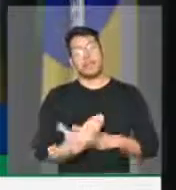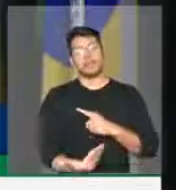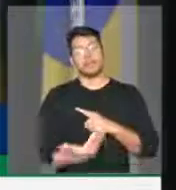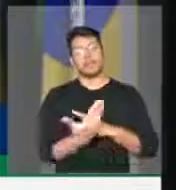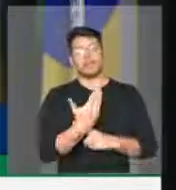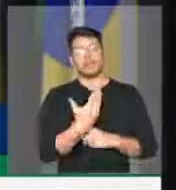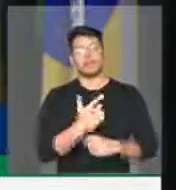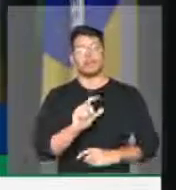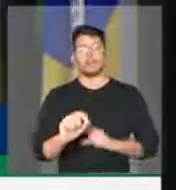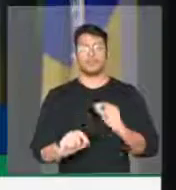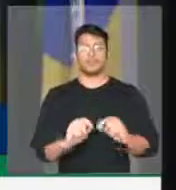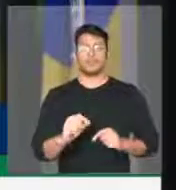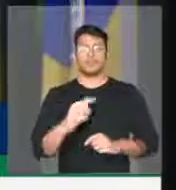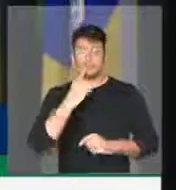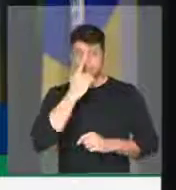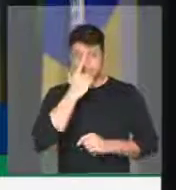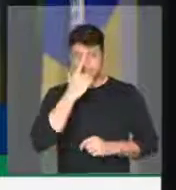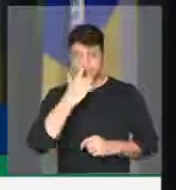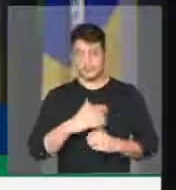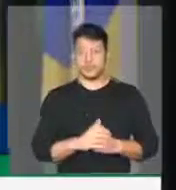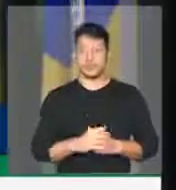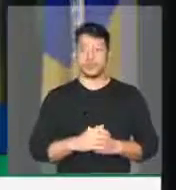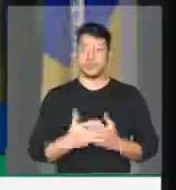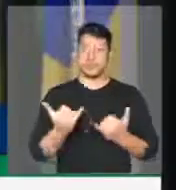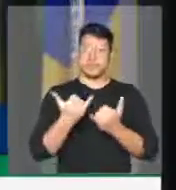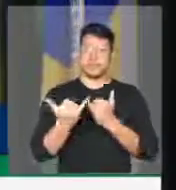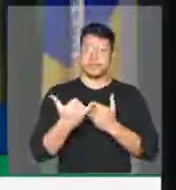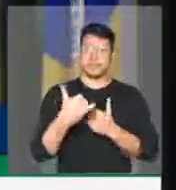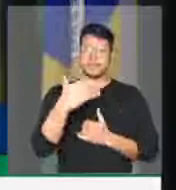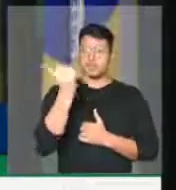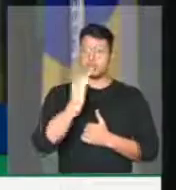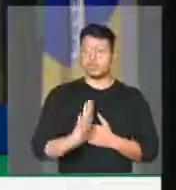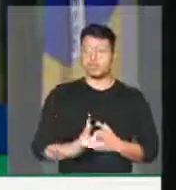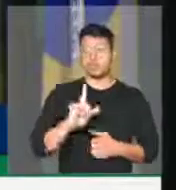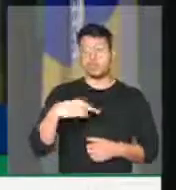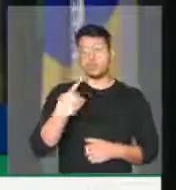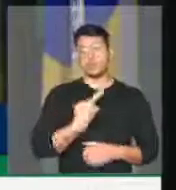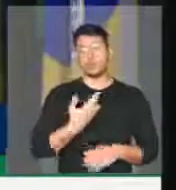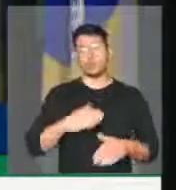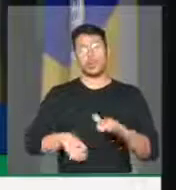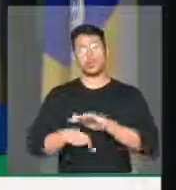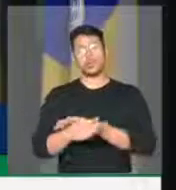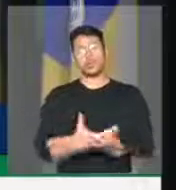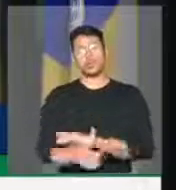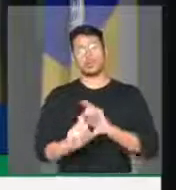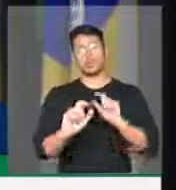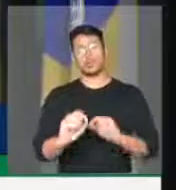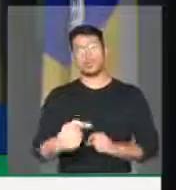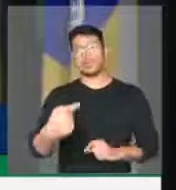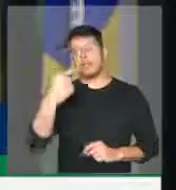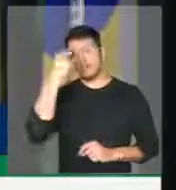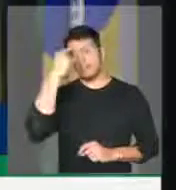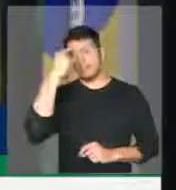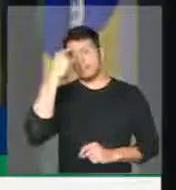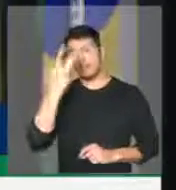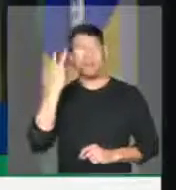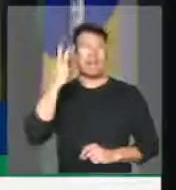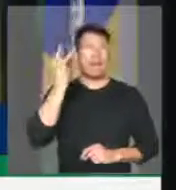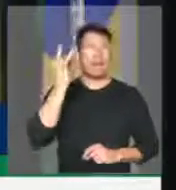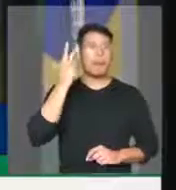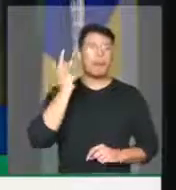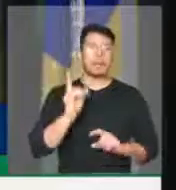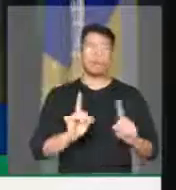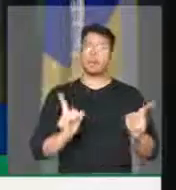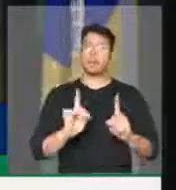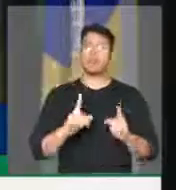pensar sempre no dia seguinte em matéria de políticas públicas. Aqui é um investimento a longo prazo, até porque já há alguns